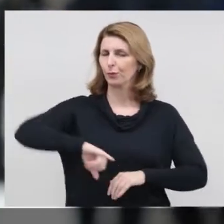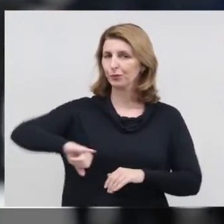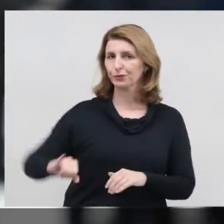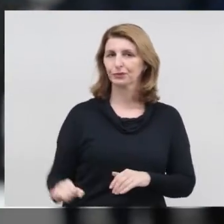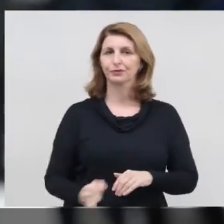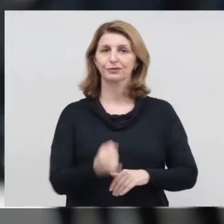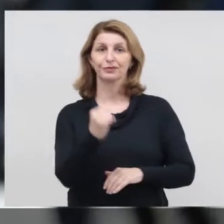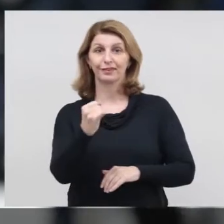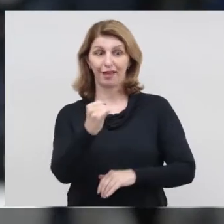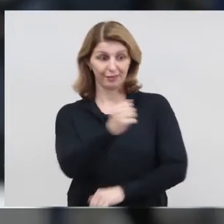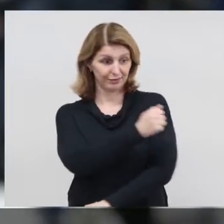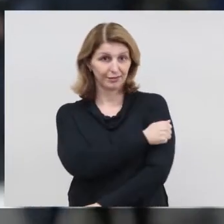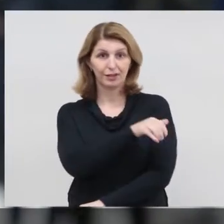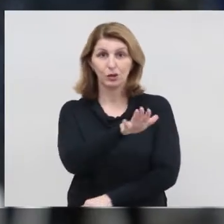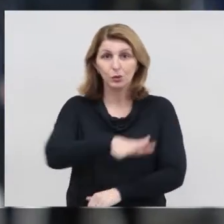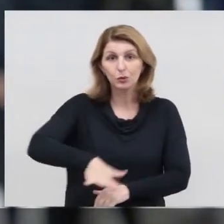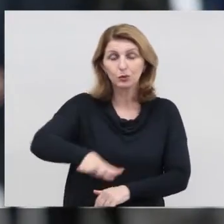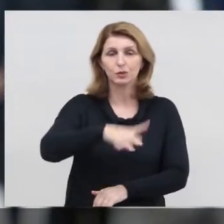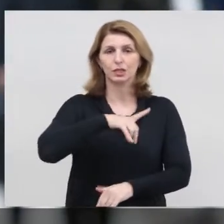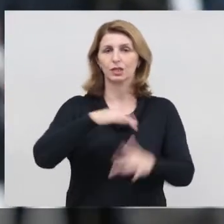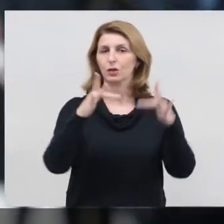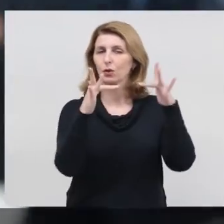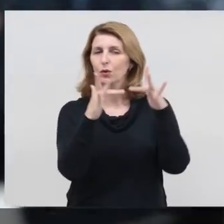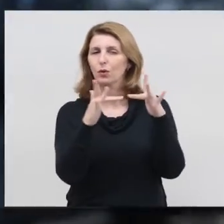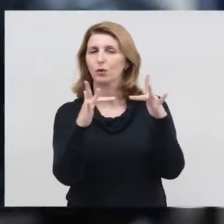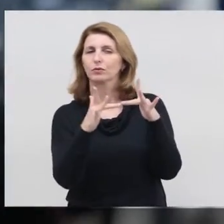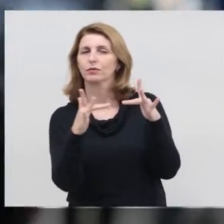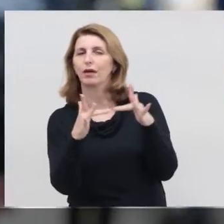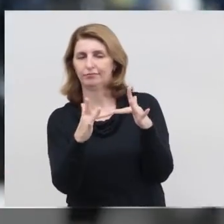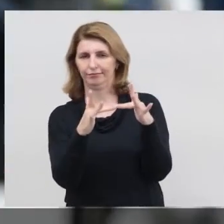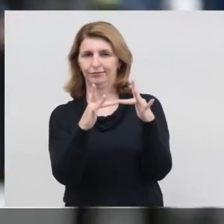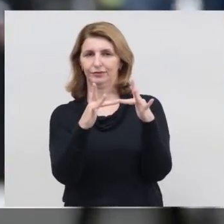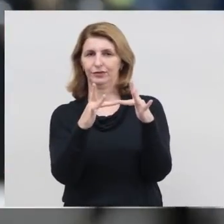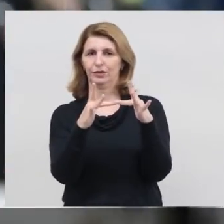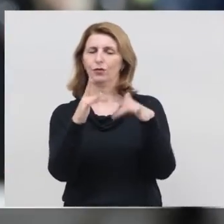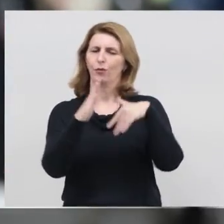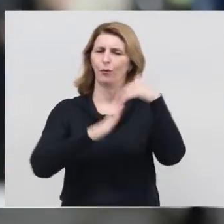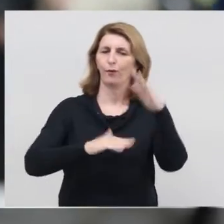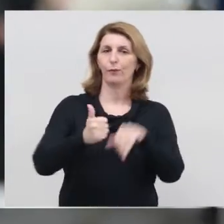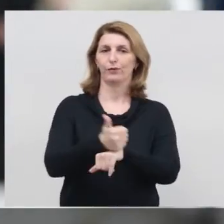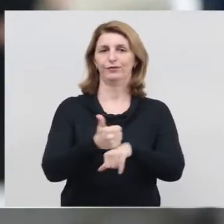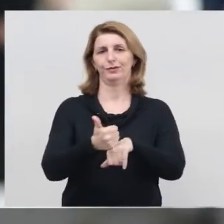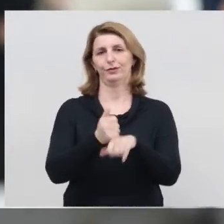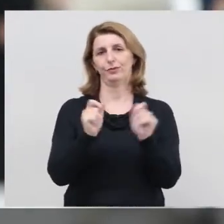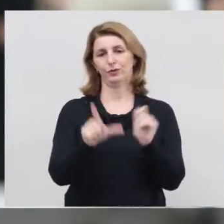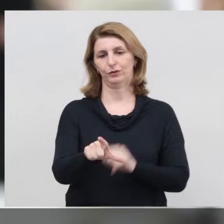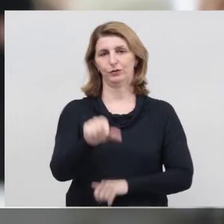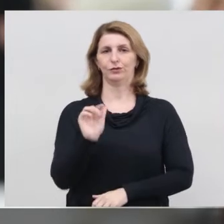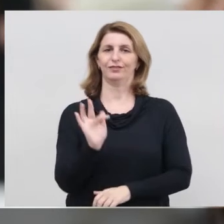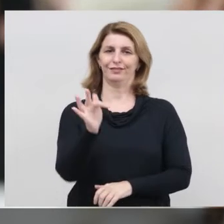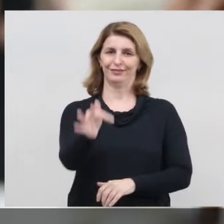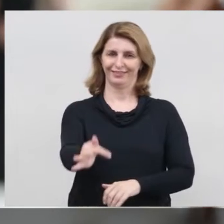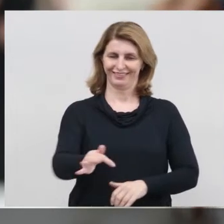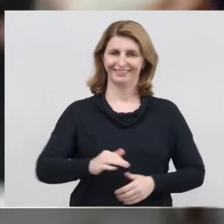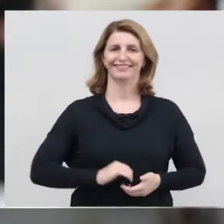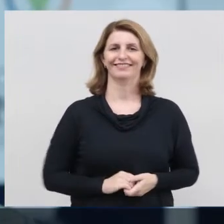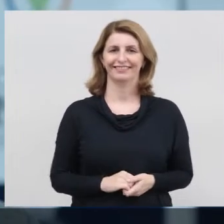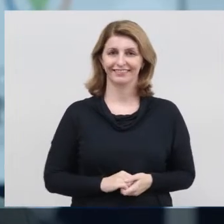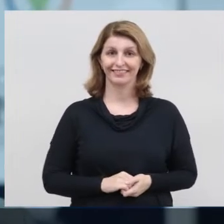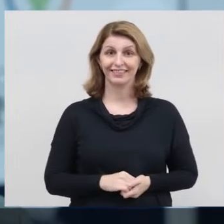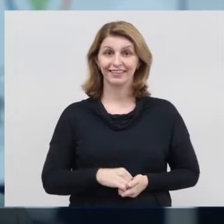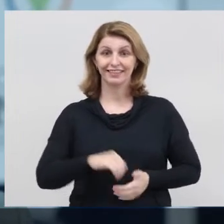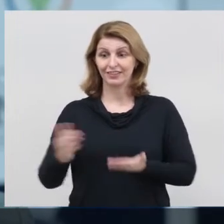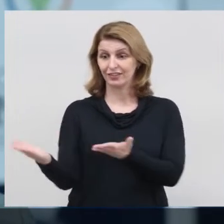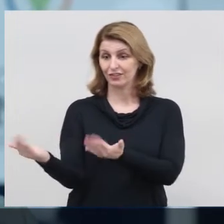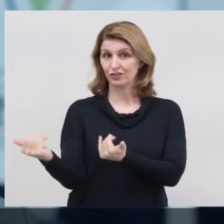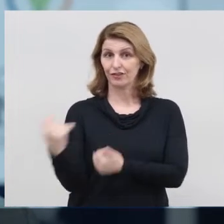e é uma oportunidade desses mesmos alunos terem contato direto com uma profissão que eles podem seguir futuramente